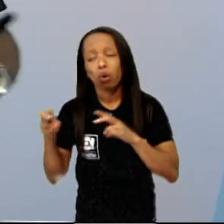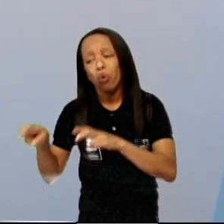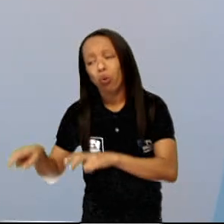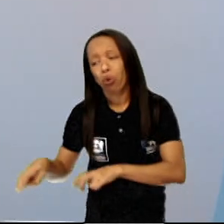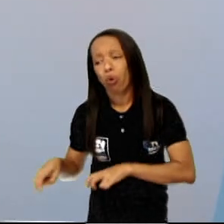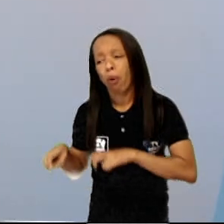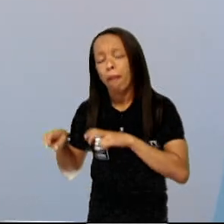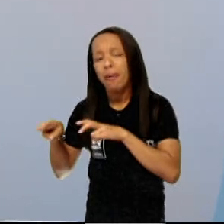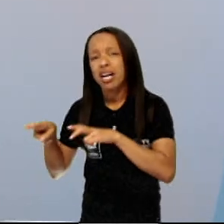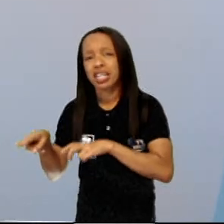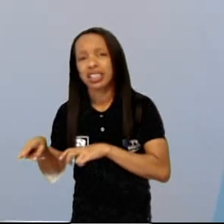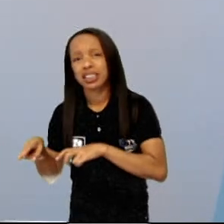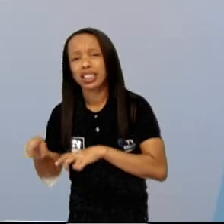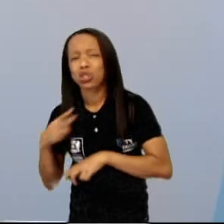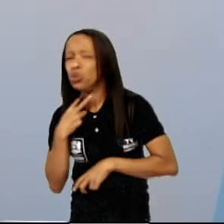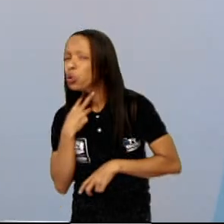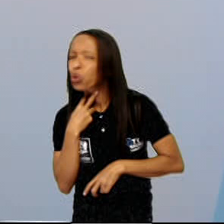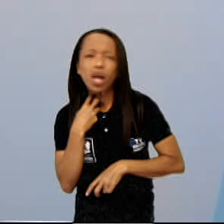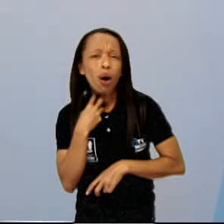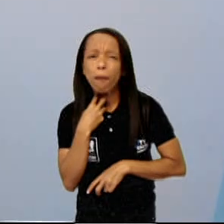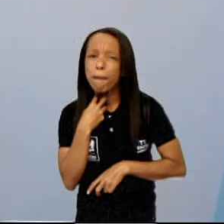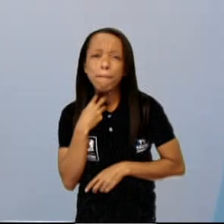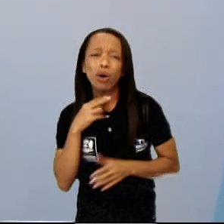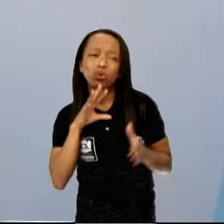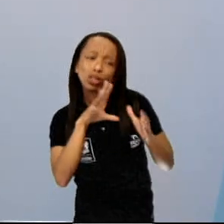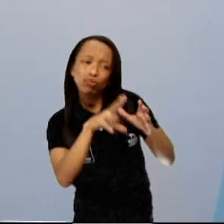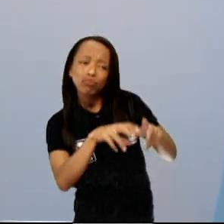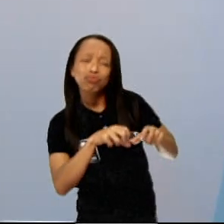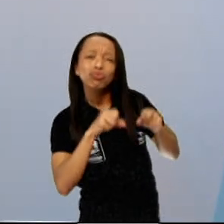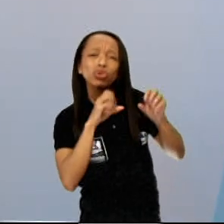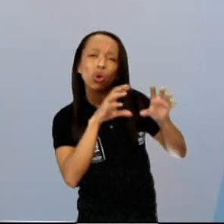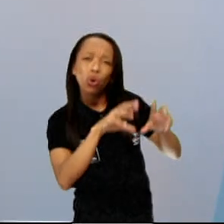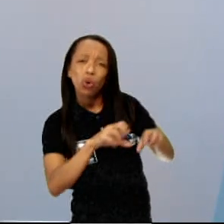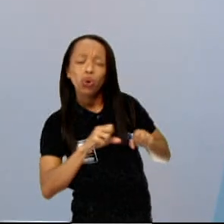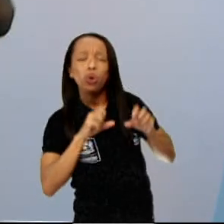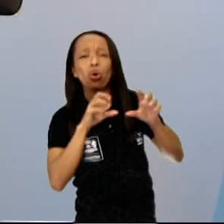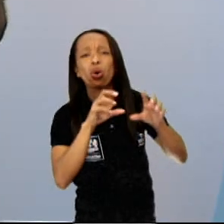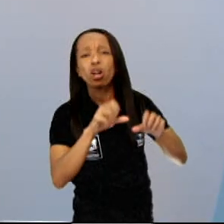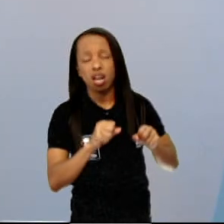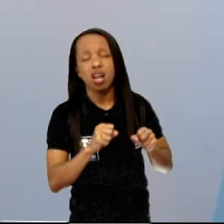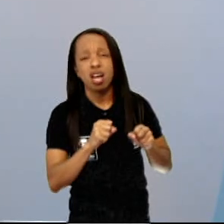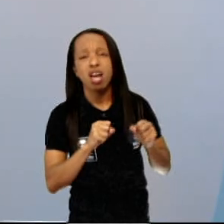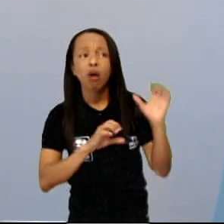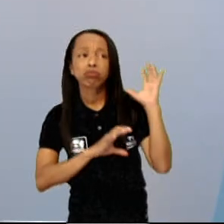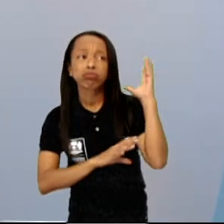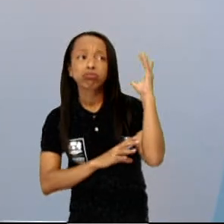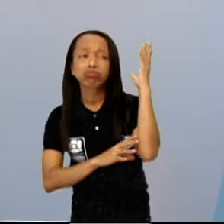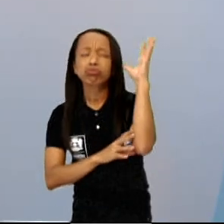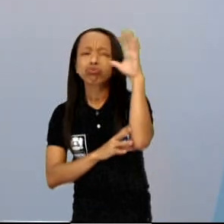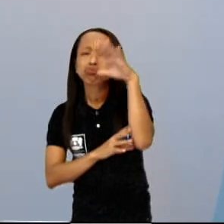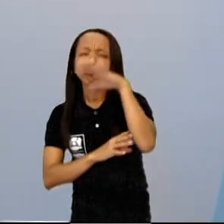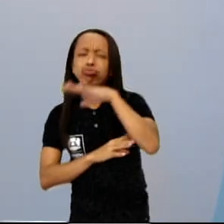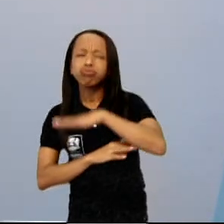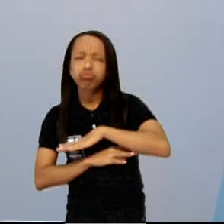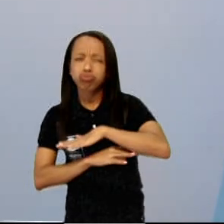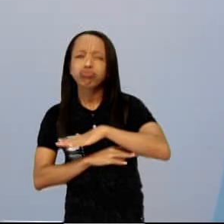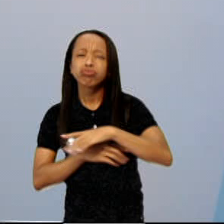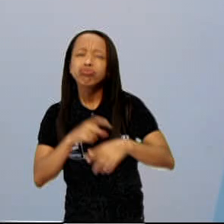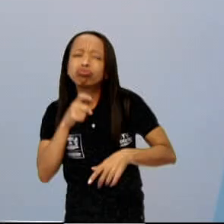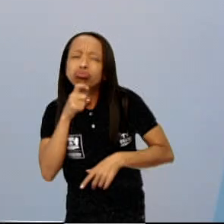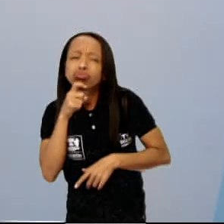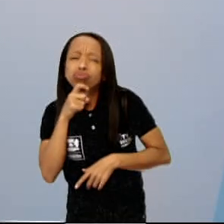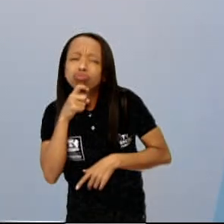a colheita dele, ele não vai ter como pagar os impostos, porque naquele período o imposto não era pago só com dinheiro, você pagava com a